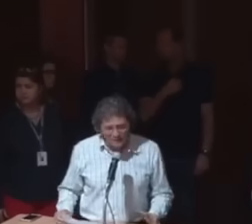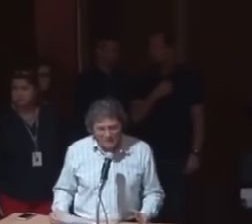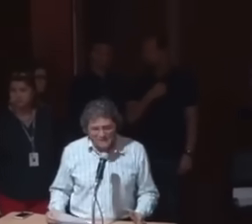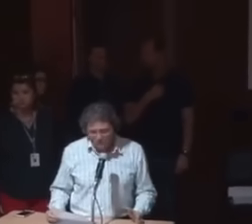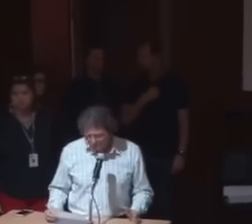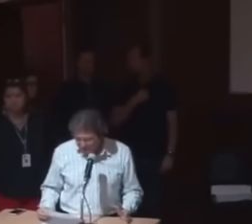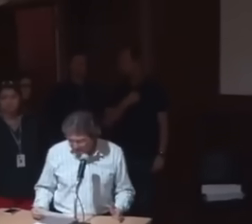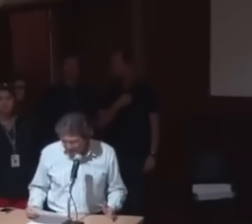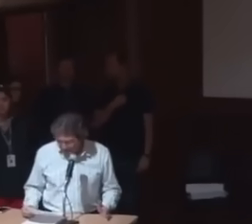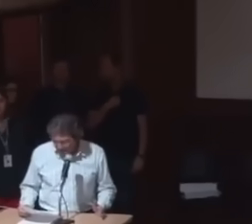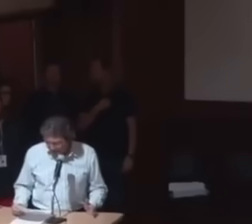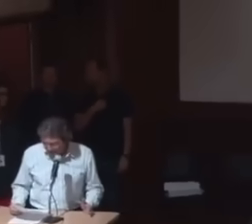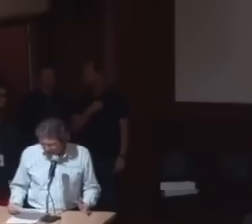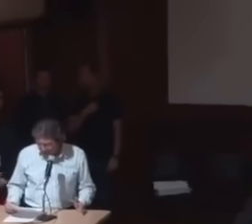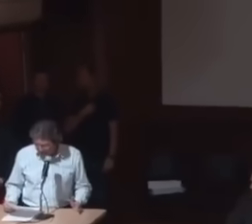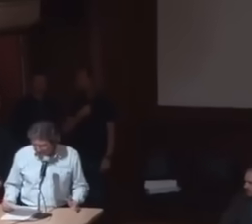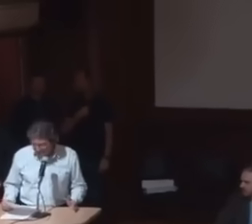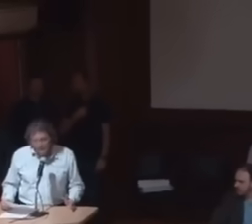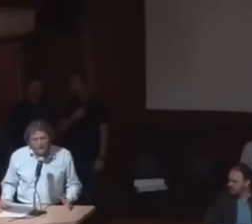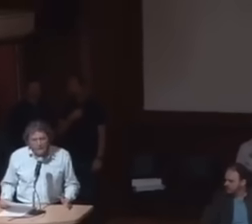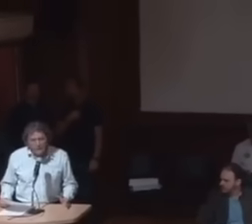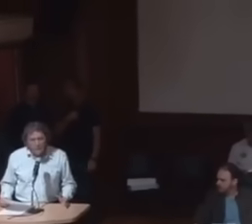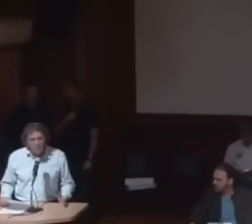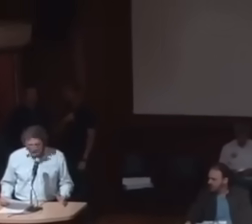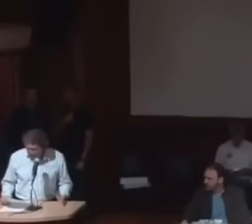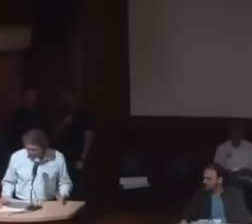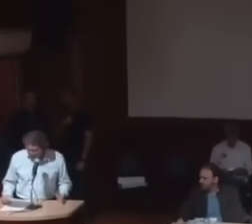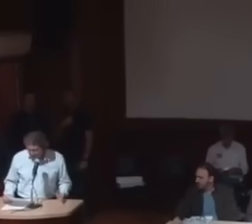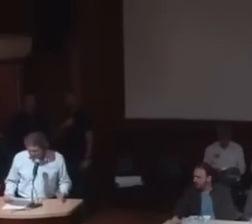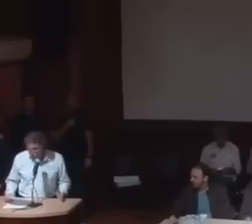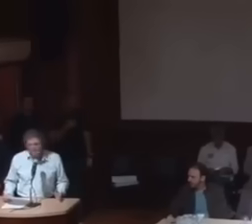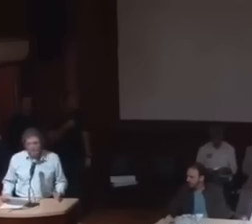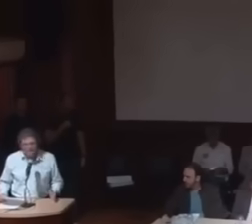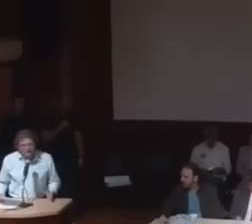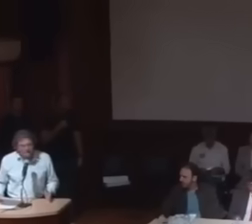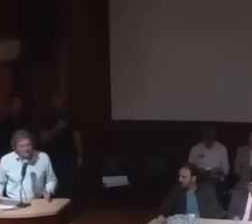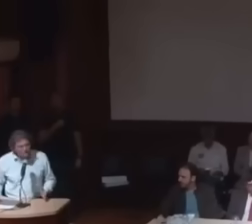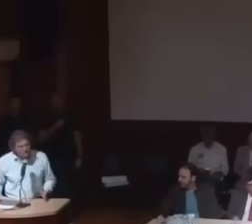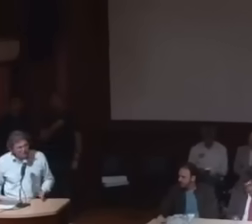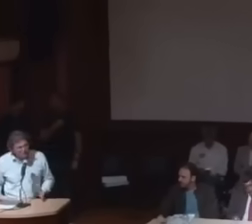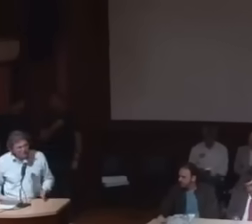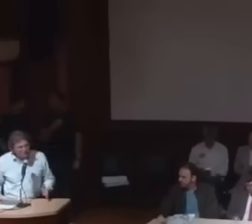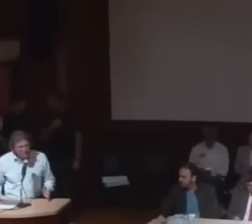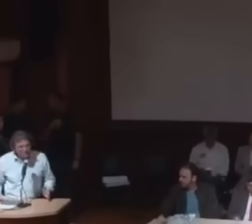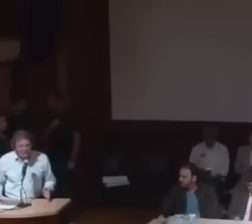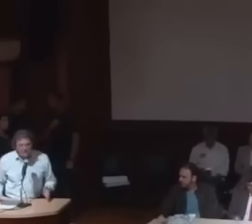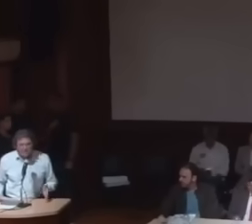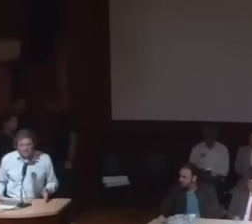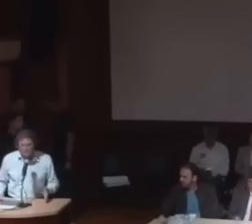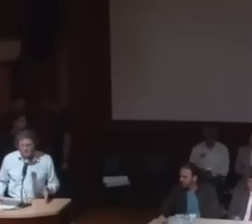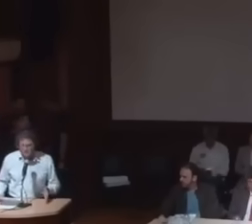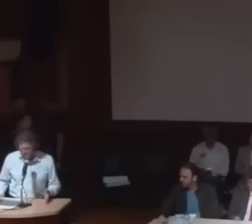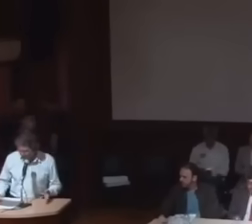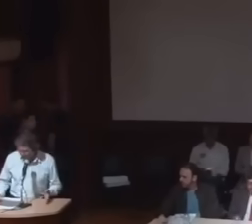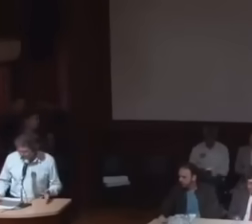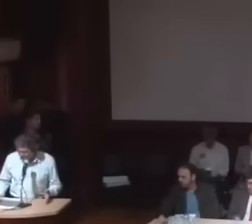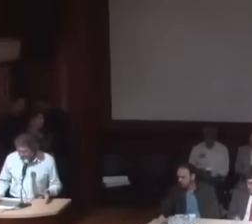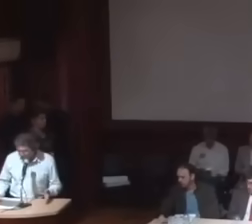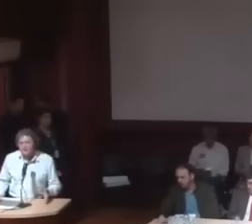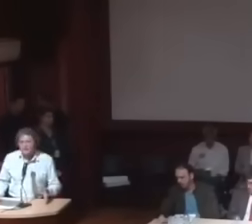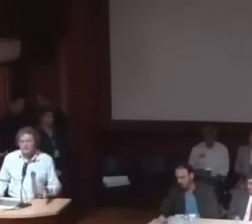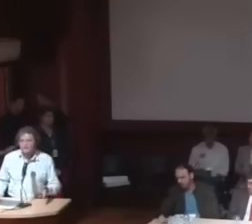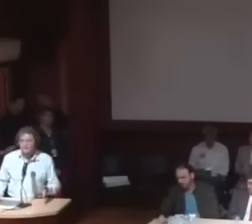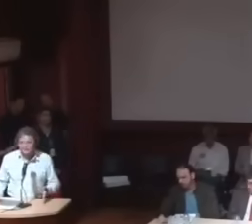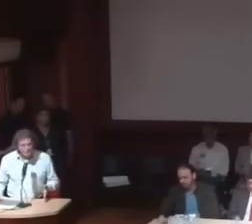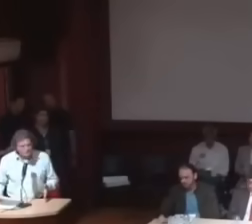leio rapidamente as 5 questões. A primeira delas é a recuperação dos recursos orçamentários de investimento em ciência, tecnologia e inovação, que